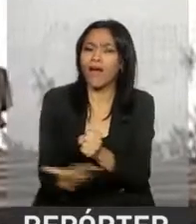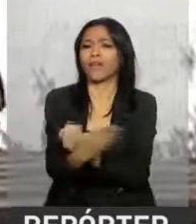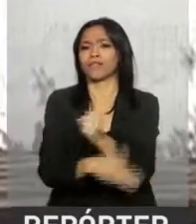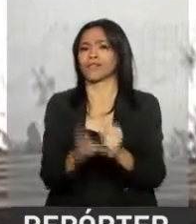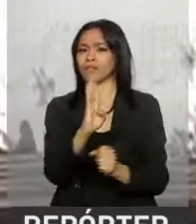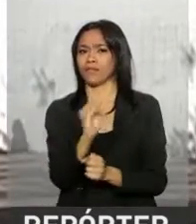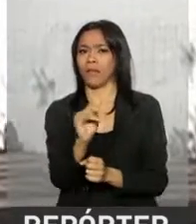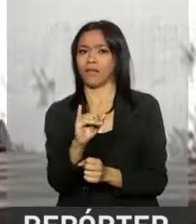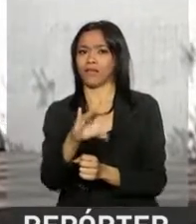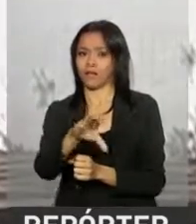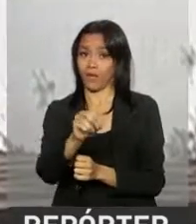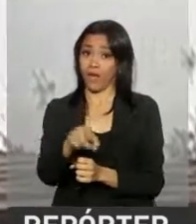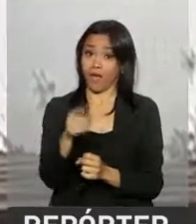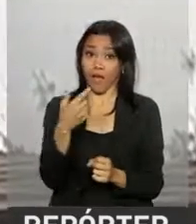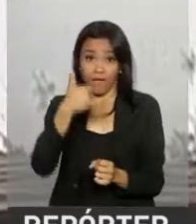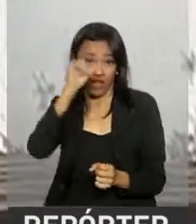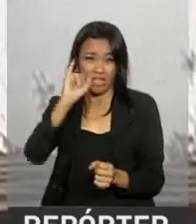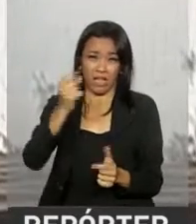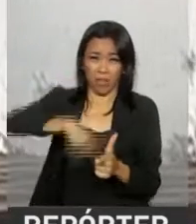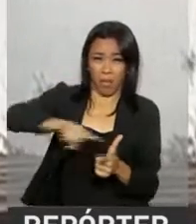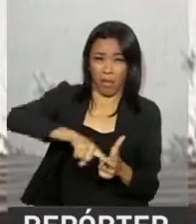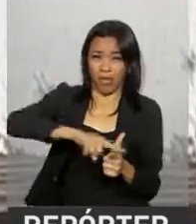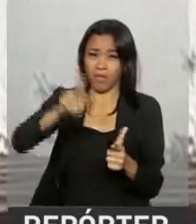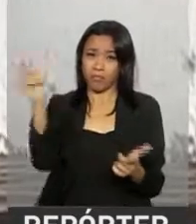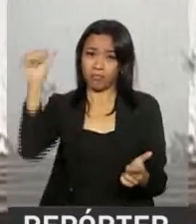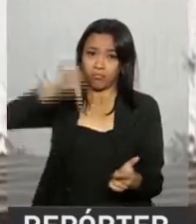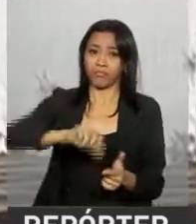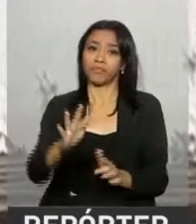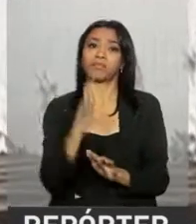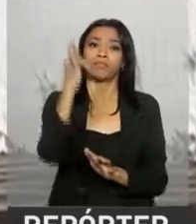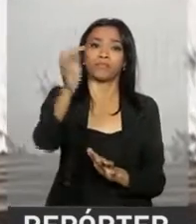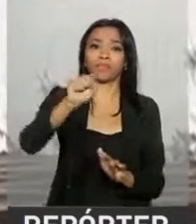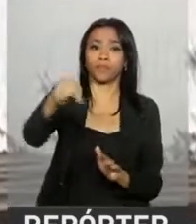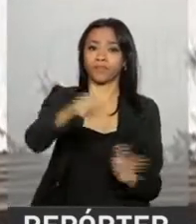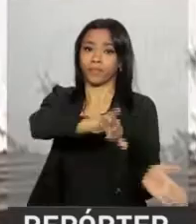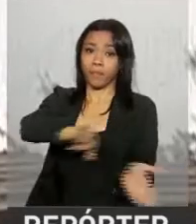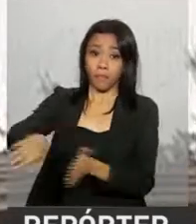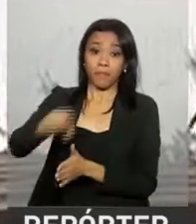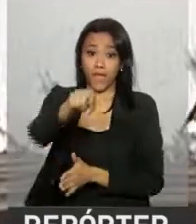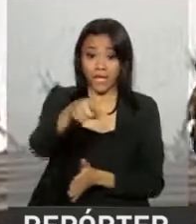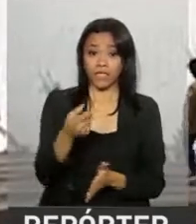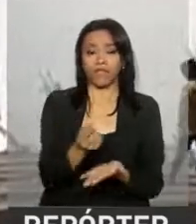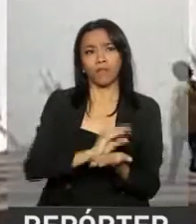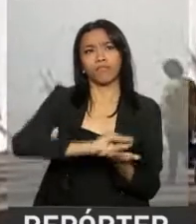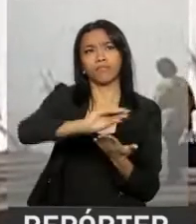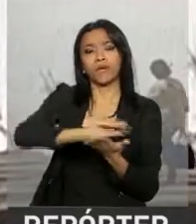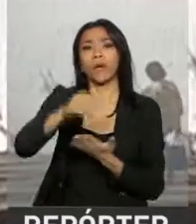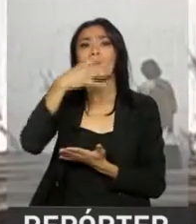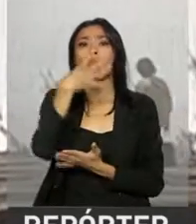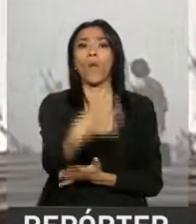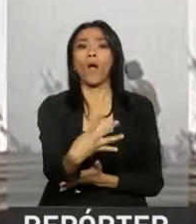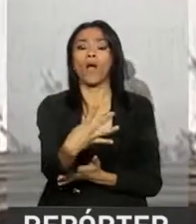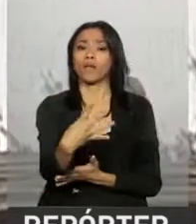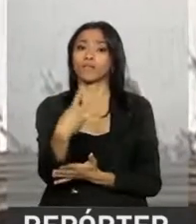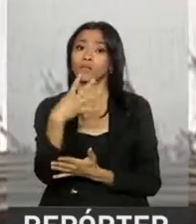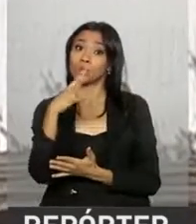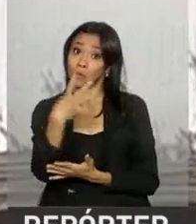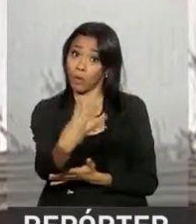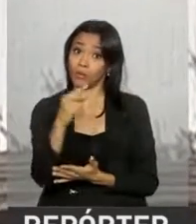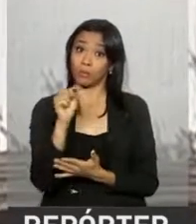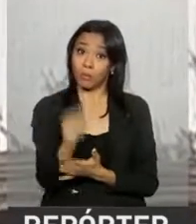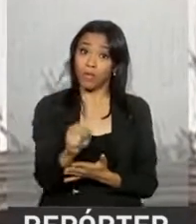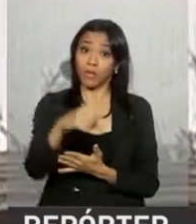mais complexos esse valor de 133 milhões de reais e vai ser enviado para 4.900 municípios de todos os estados